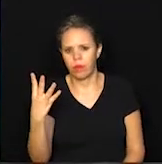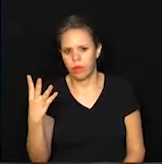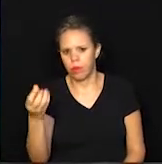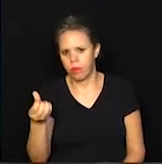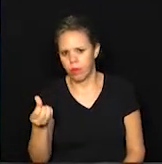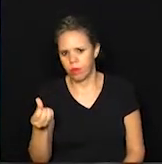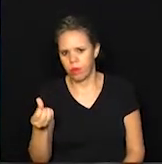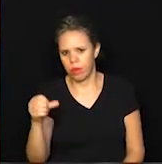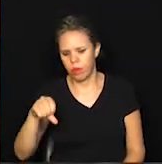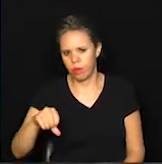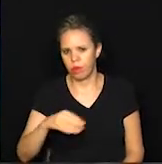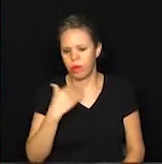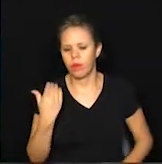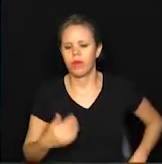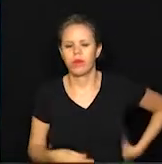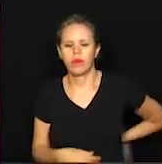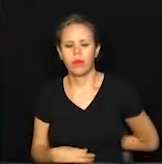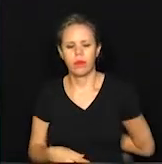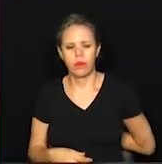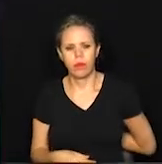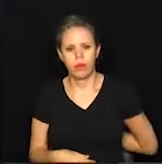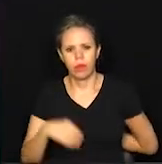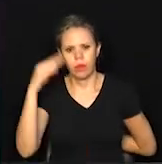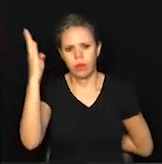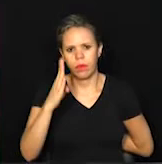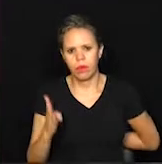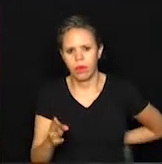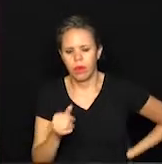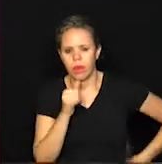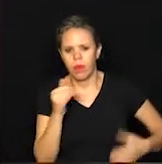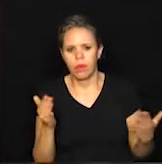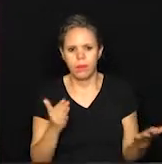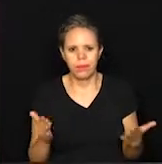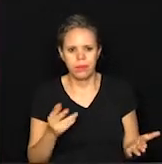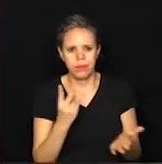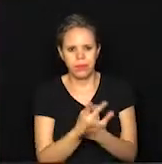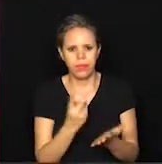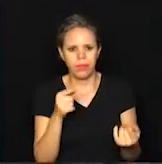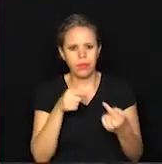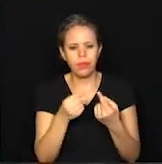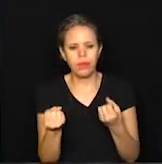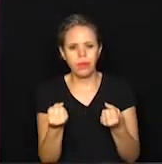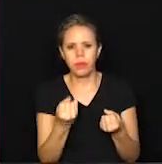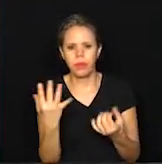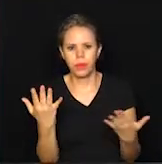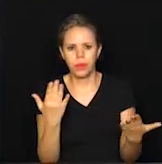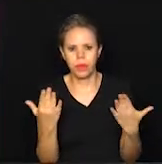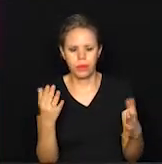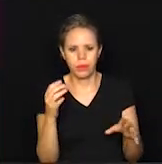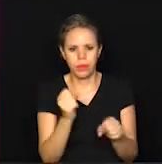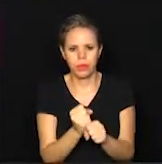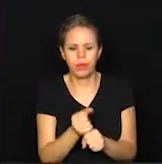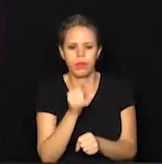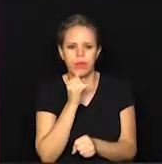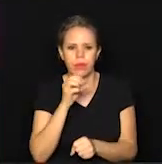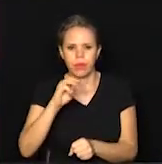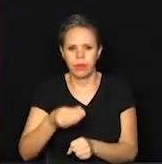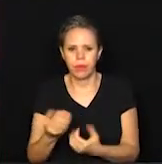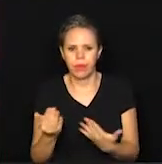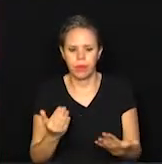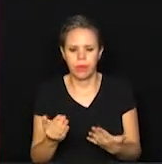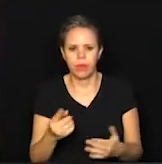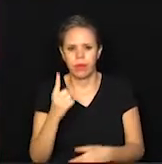2.469 mortes, enquanto o Brasil, nessa mesma proporção, por milhão de habitantes, nós temos